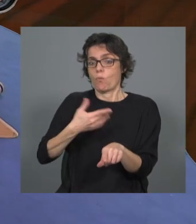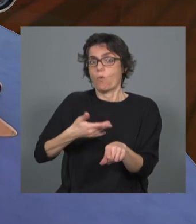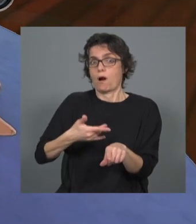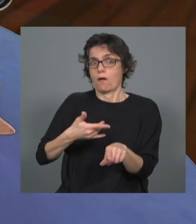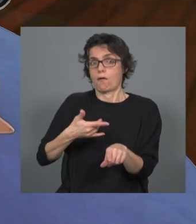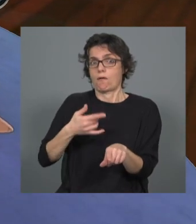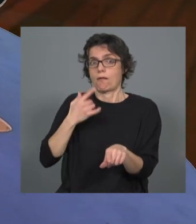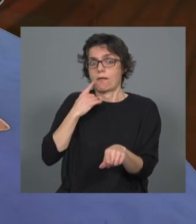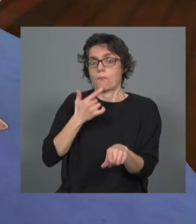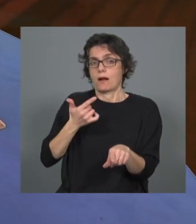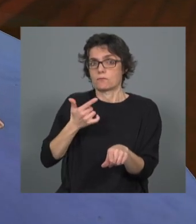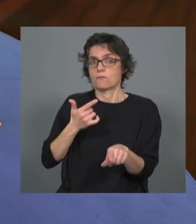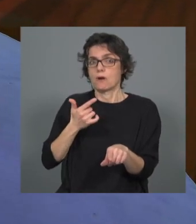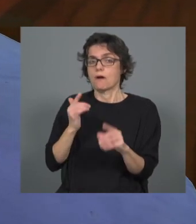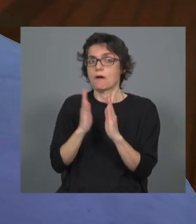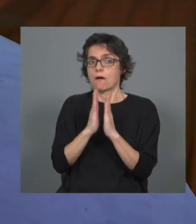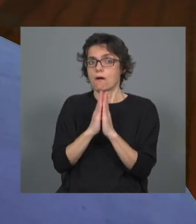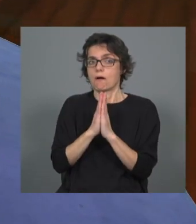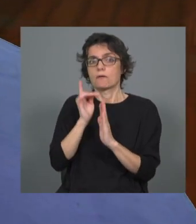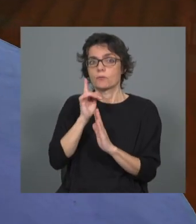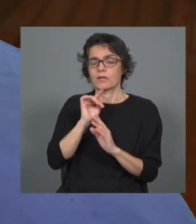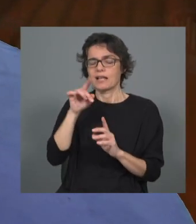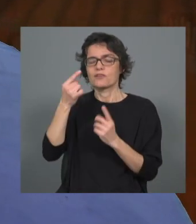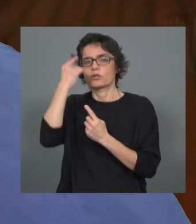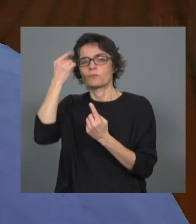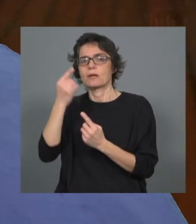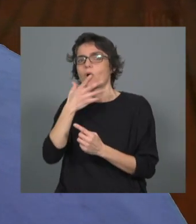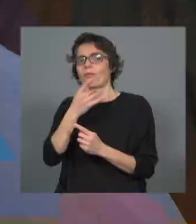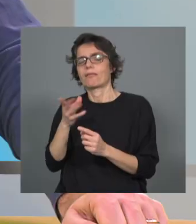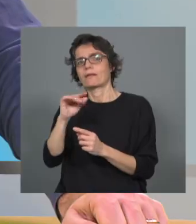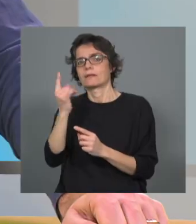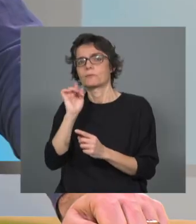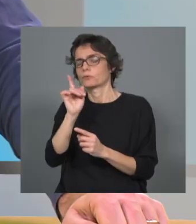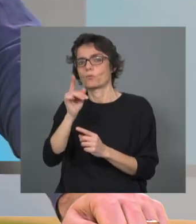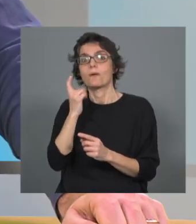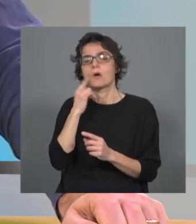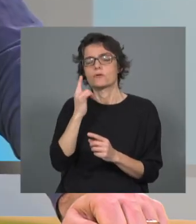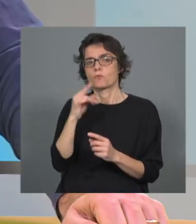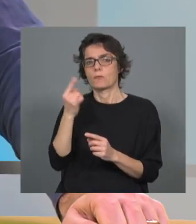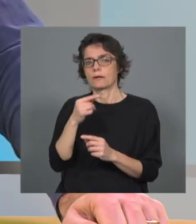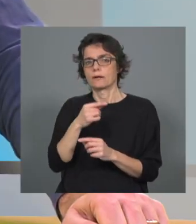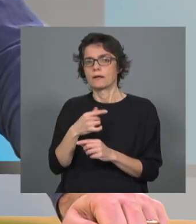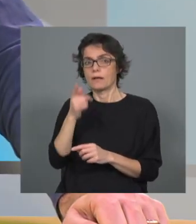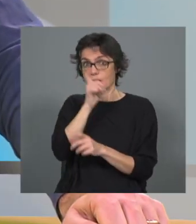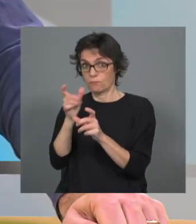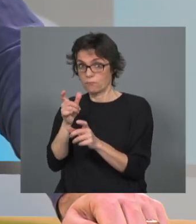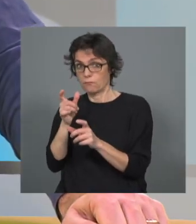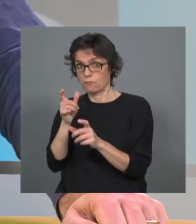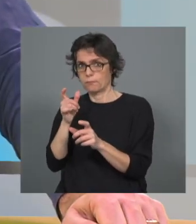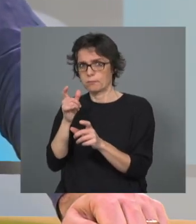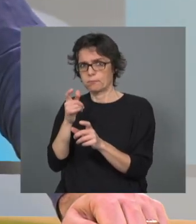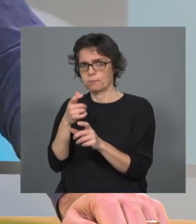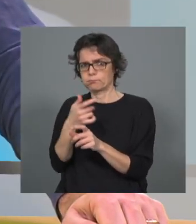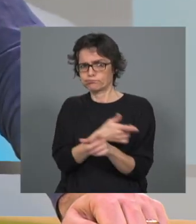o esqueçamos e pensemos que seja o Natal, mas não, é Páscoa. E vão à mesma, e as igrejas estão cheias à mesma,